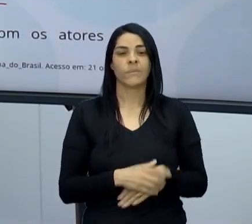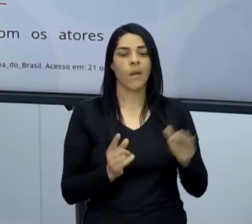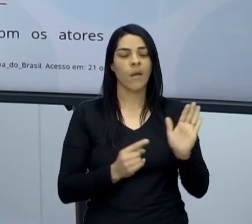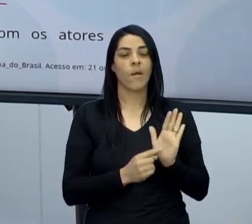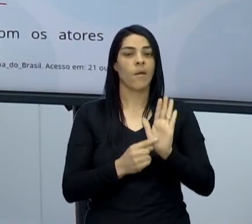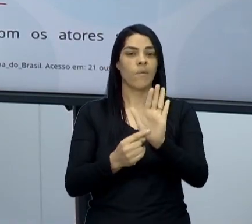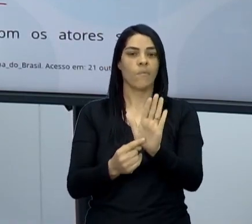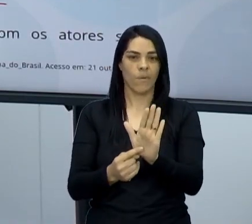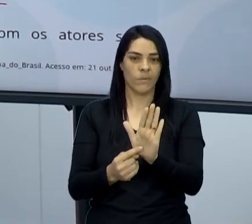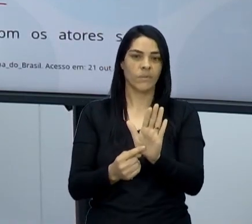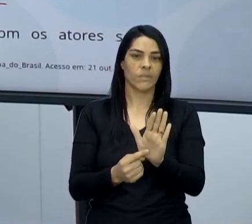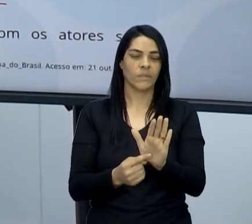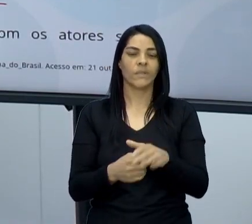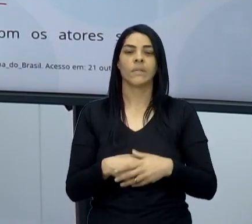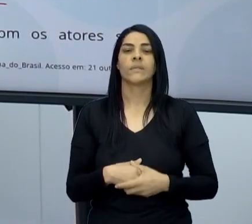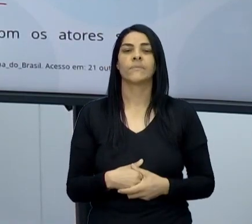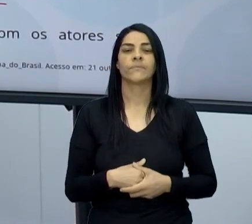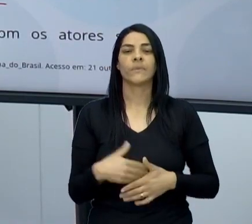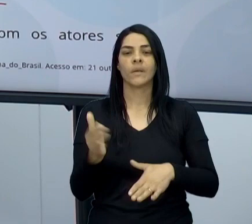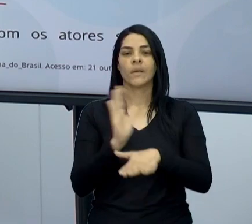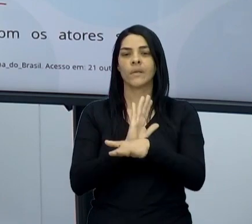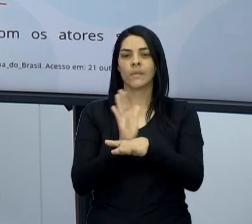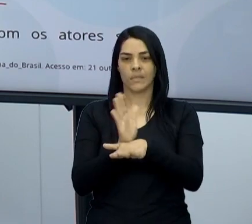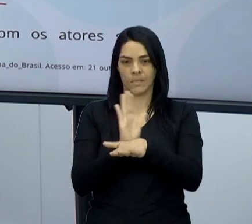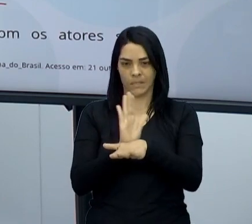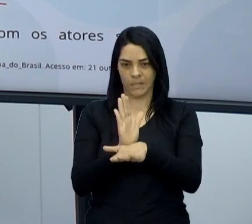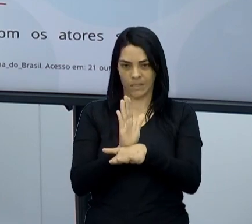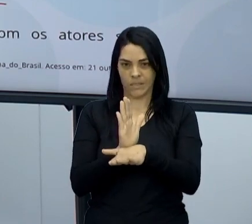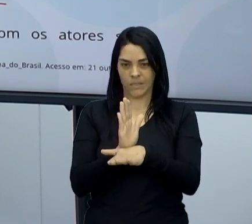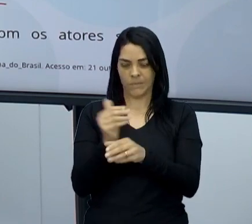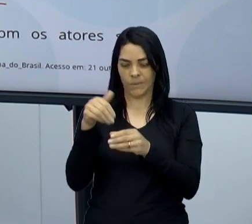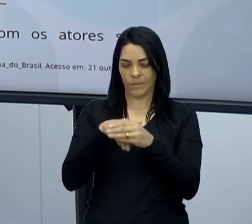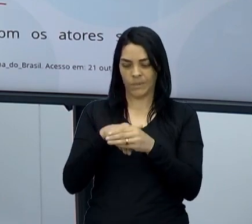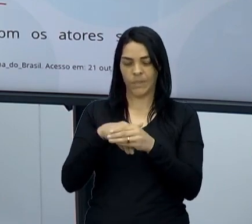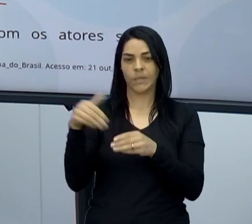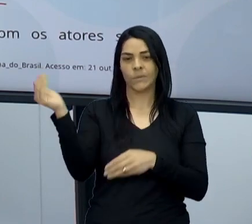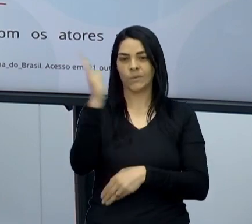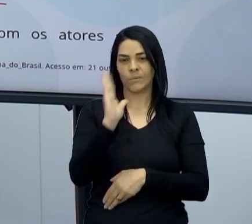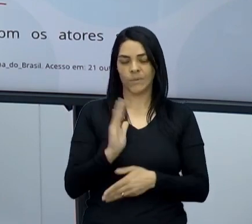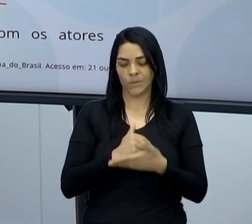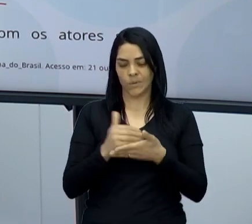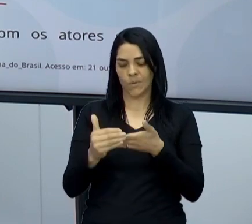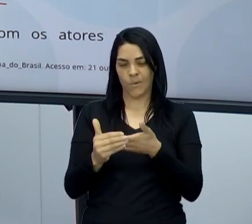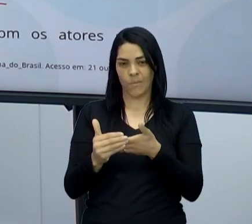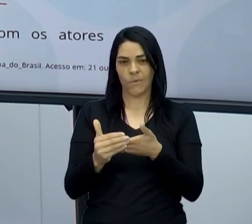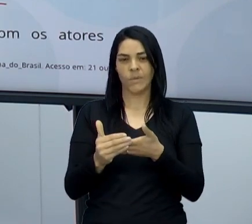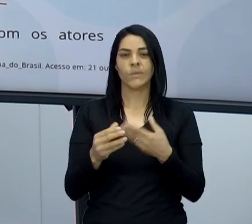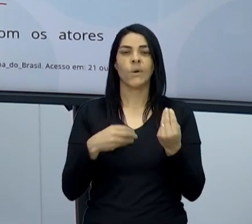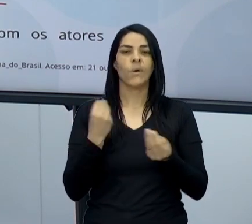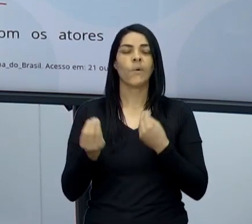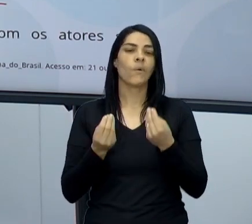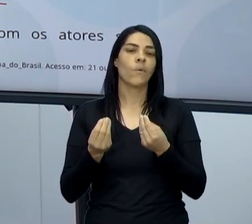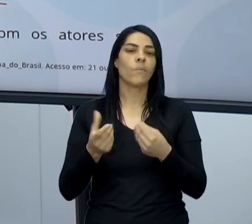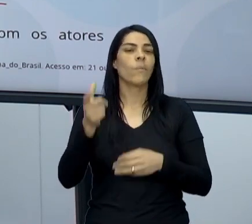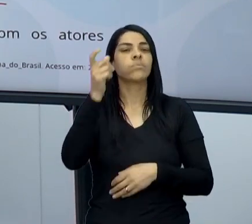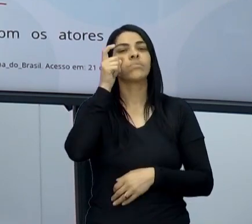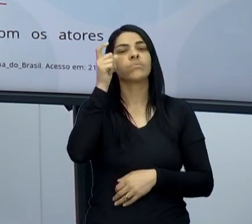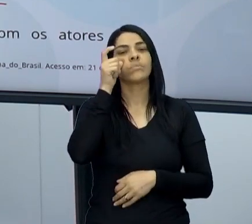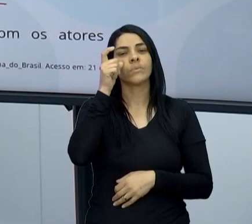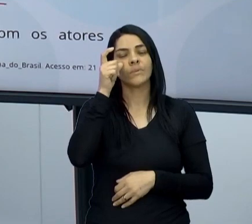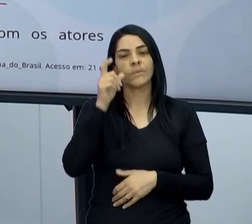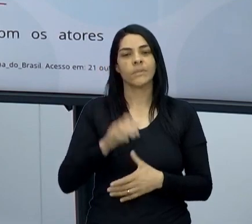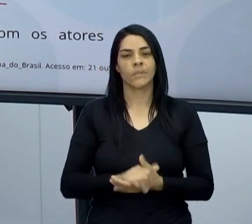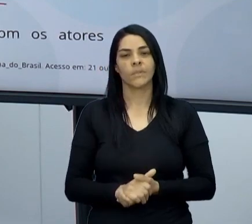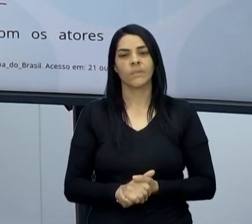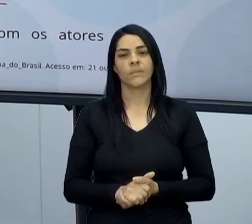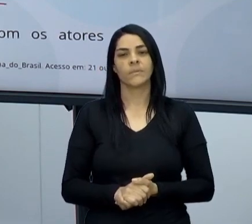filme nacional brasileiro, o cinema nacional daqui, do Brasil, começou assim. Olha que interessante. Os